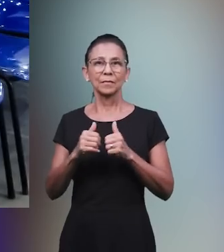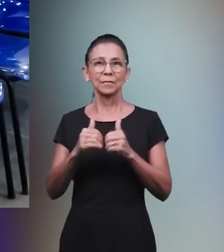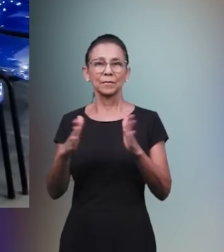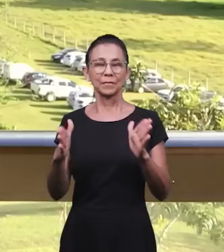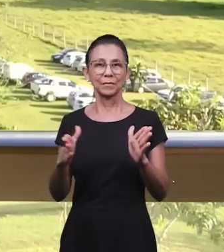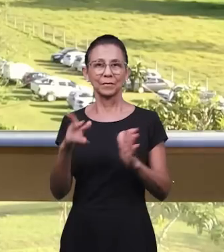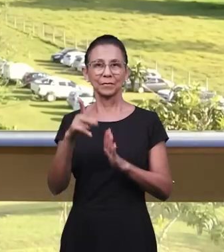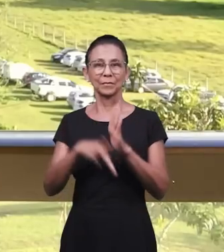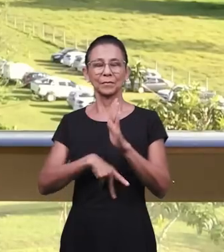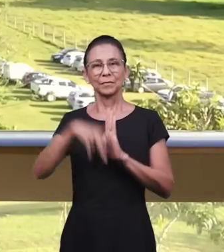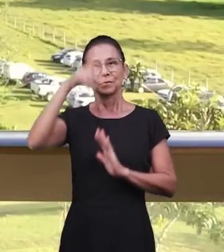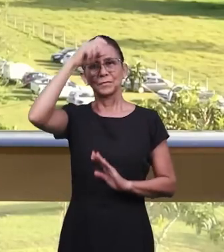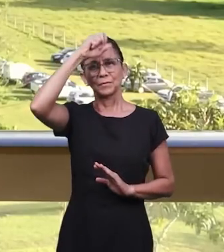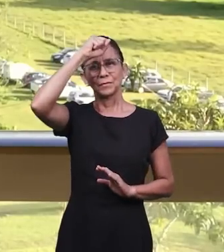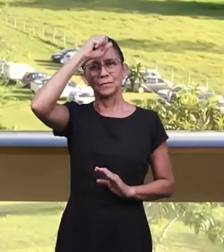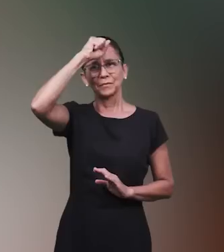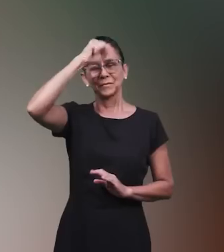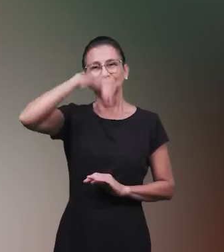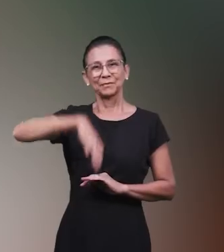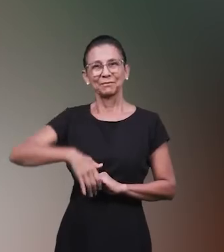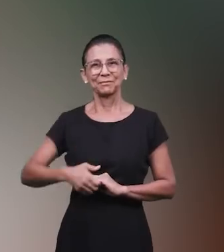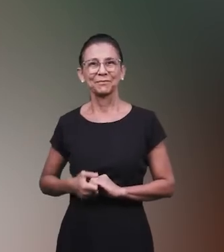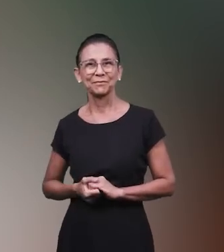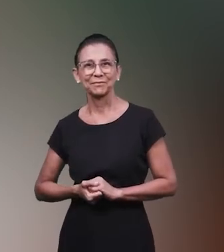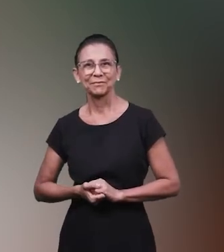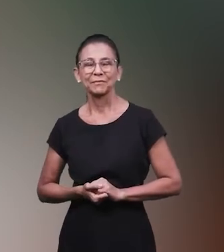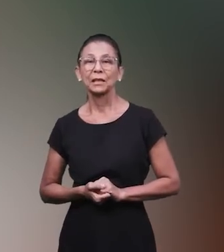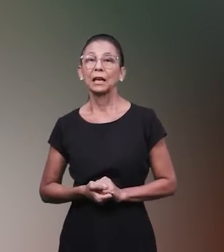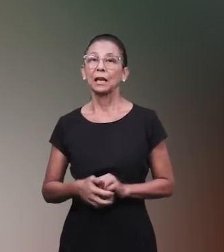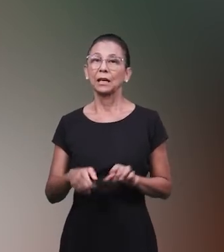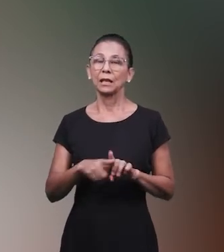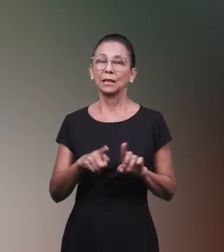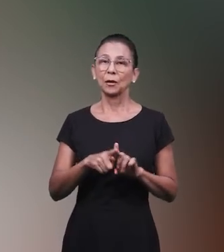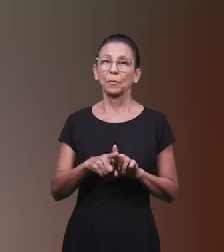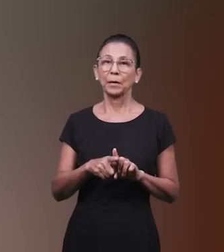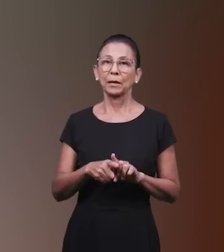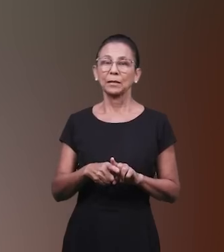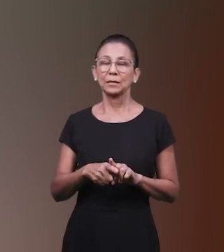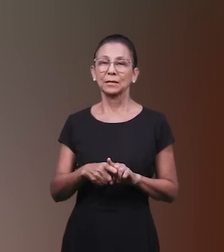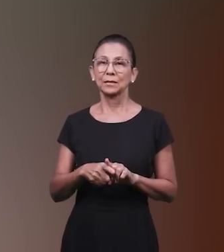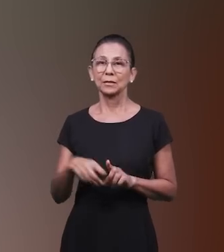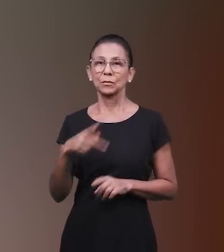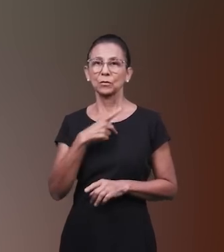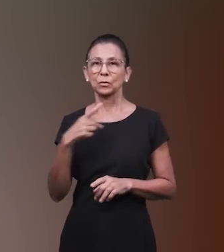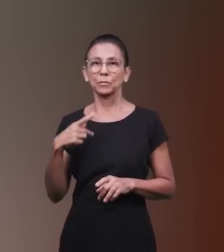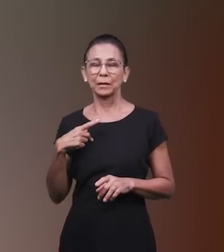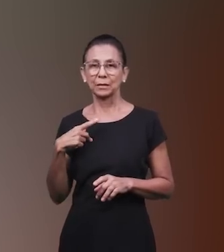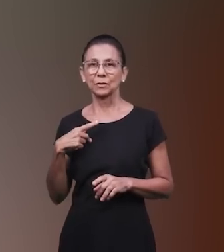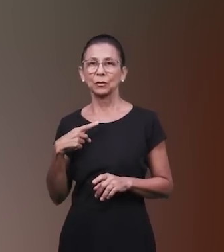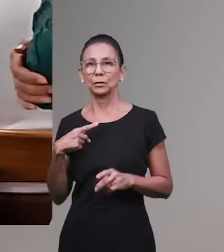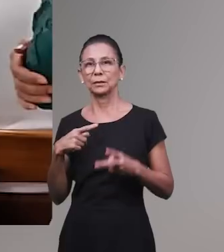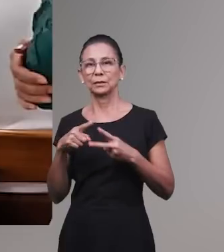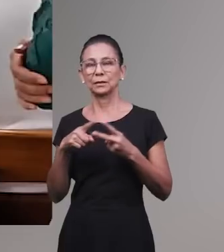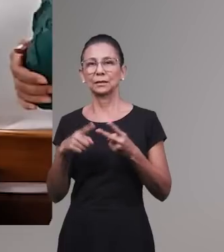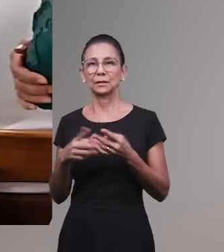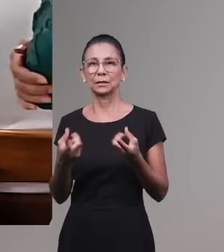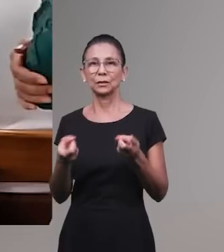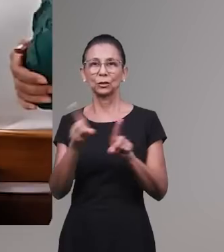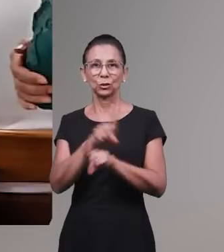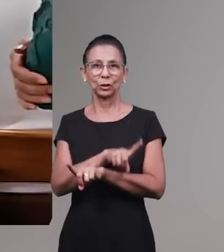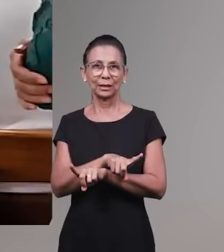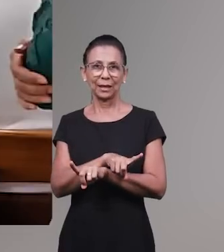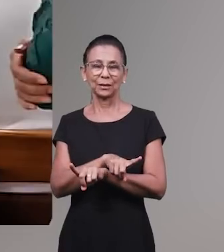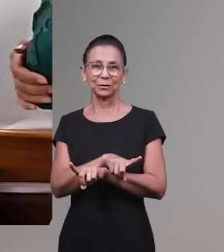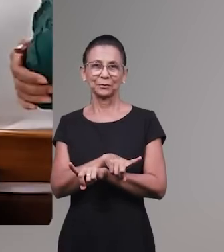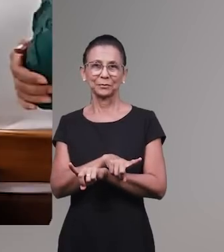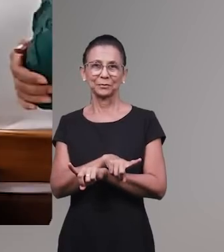projeto Aprendiz. No município de Imbituba, ocorreu a troca de ministério. O pastor Juvenal Crispim estava responsável pela igreja e agora